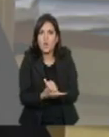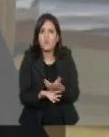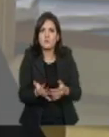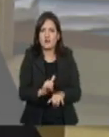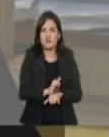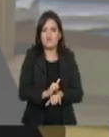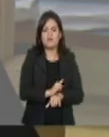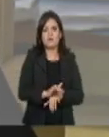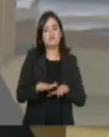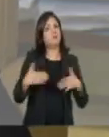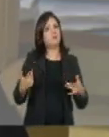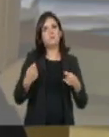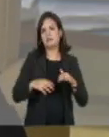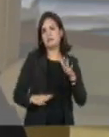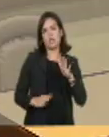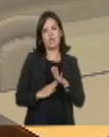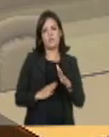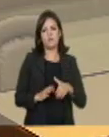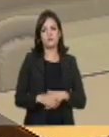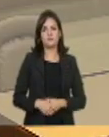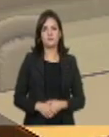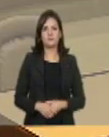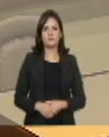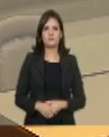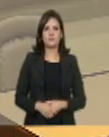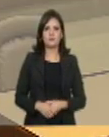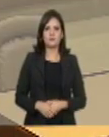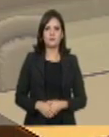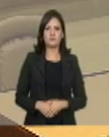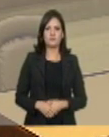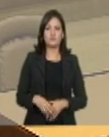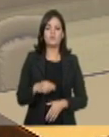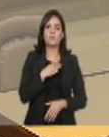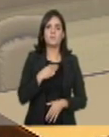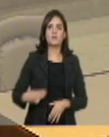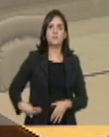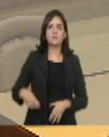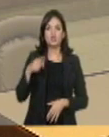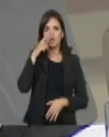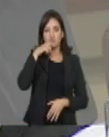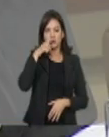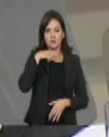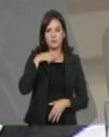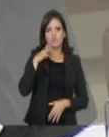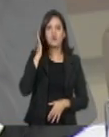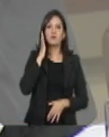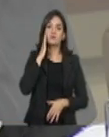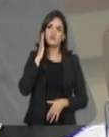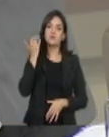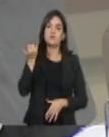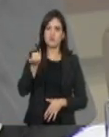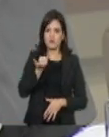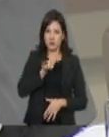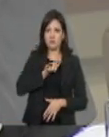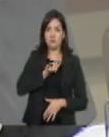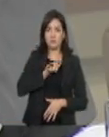devidamente delimitado. Ministro Gilmar, só queria deixar claro, Vossa Excelência, eu sei que se dirigiu a mim com os incomodados que se mudam, eu não